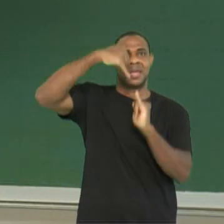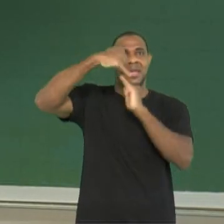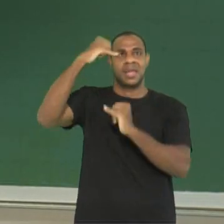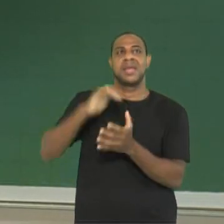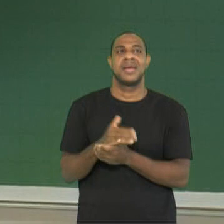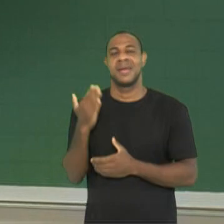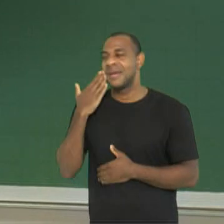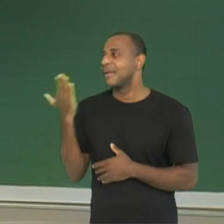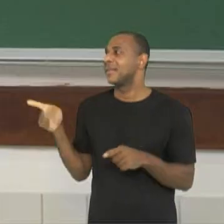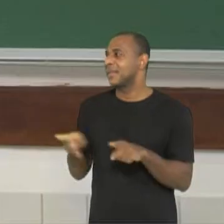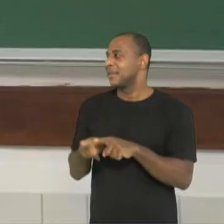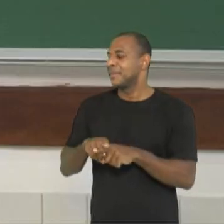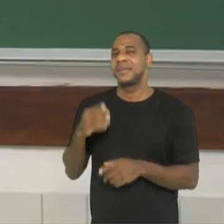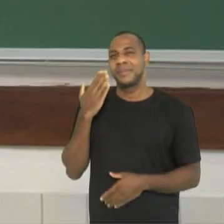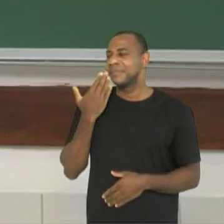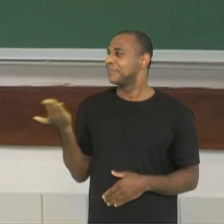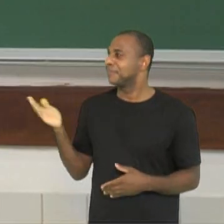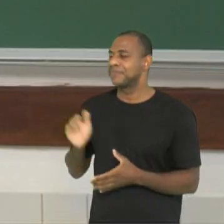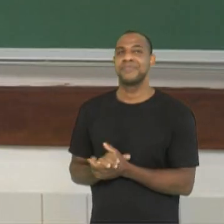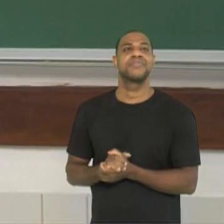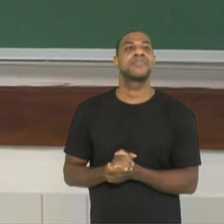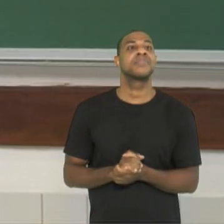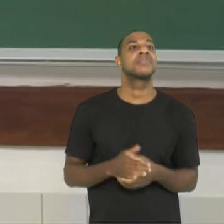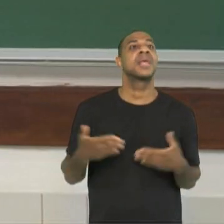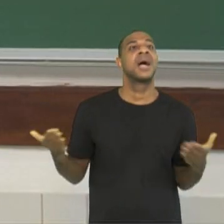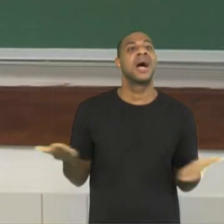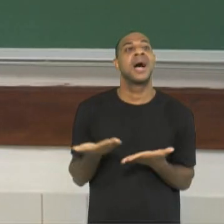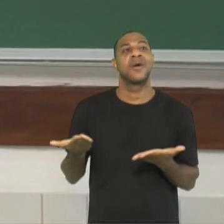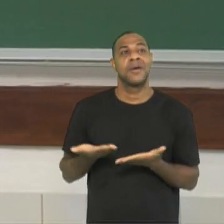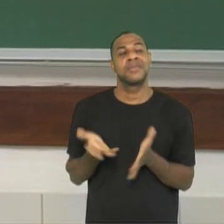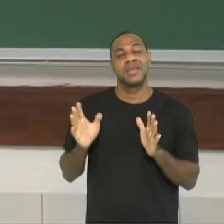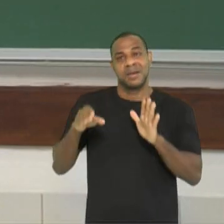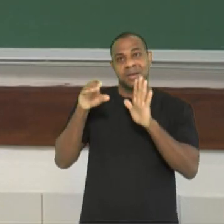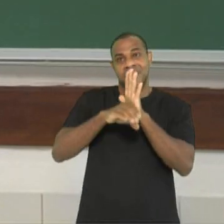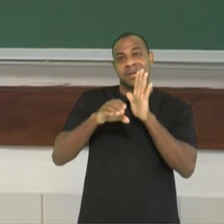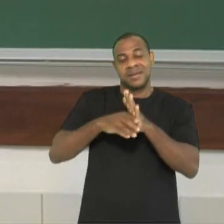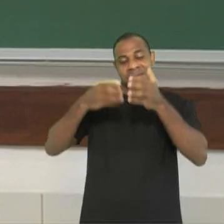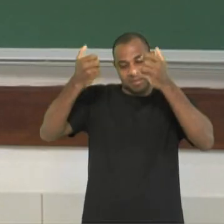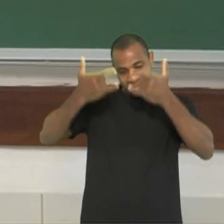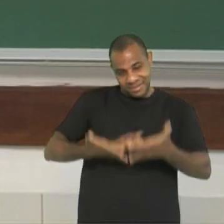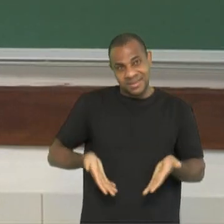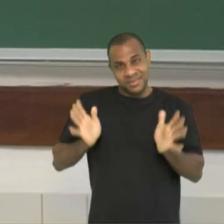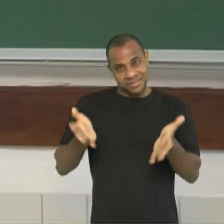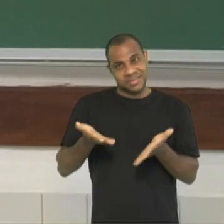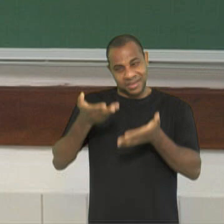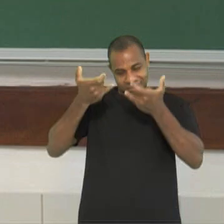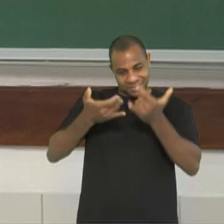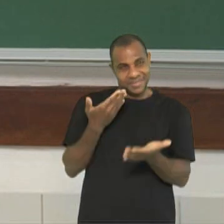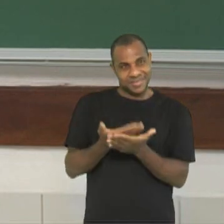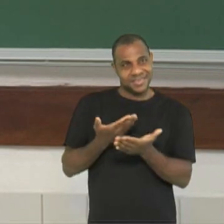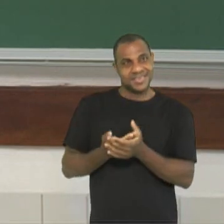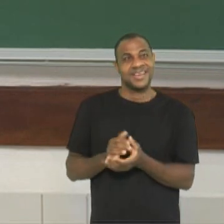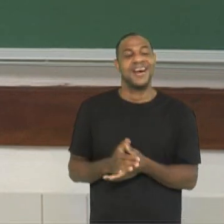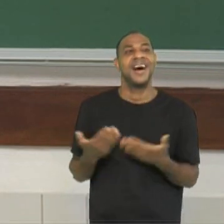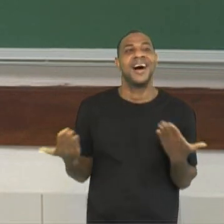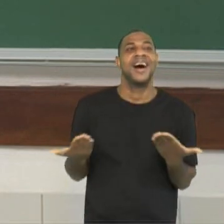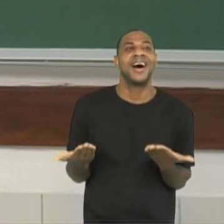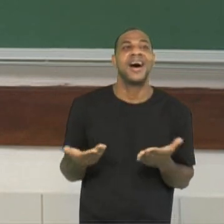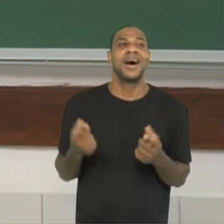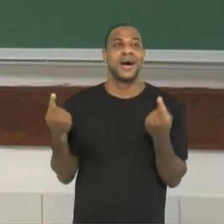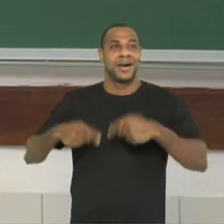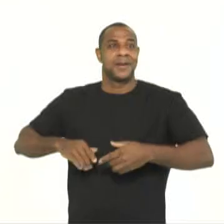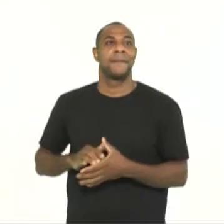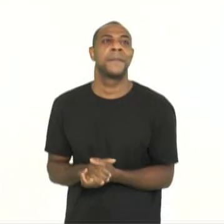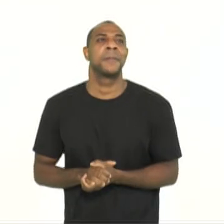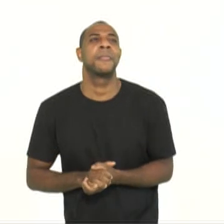orientação. E agora que a gente já fez essa revisão desses conceitos que nós já vimos lá no primeiro trimestre, nós vamos agora para o nosso